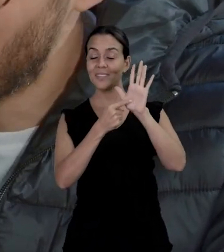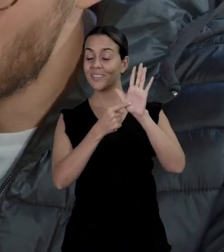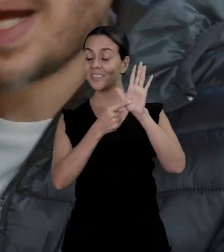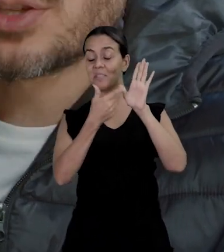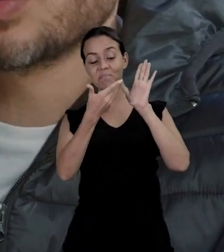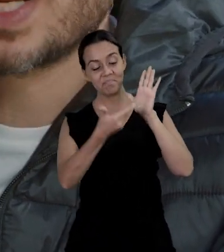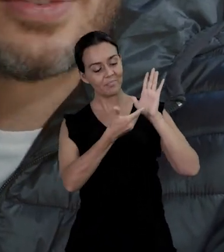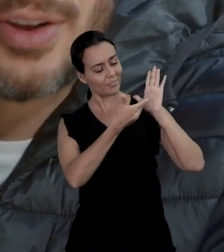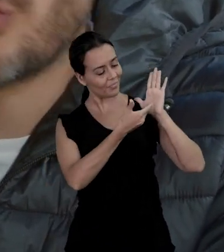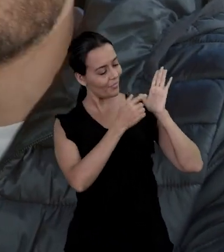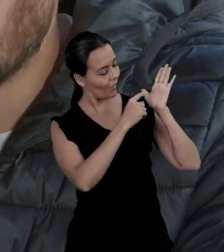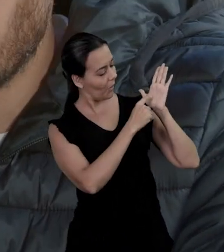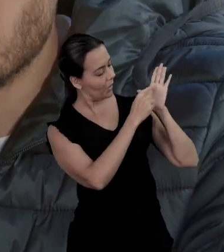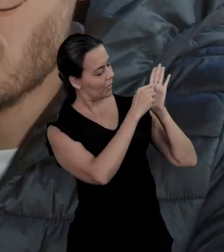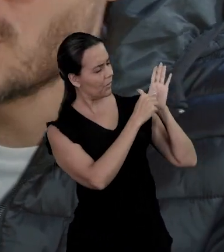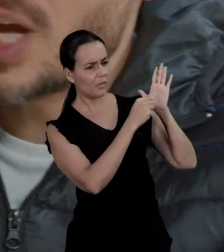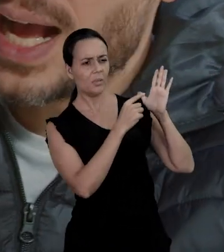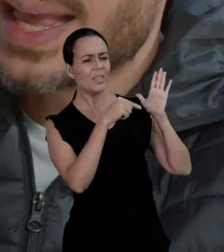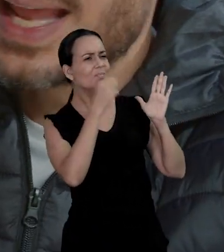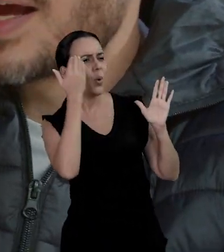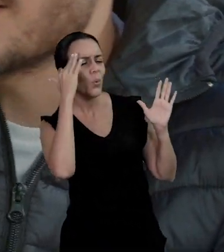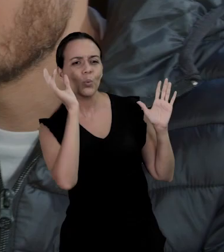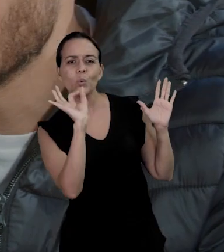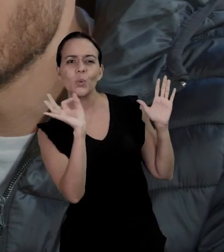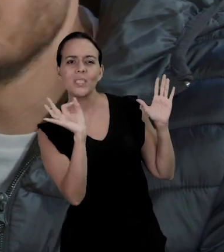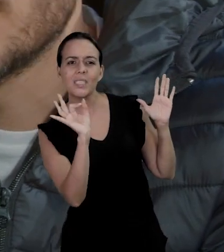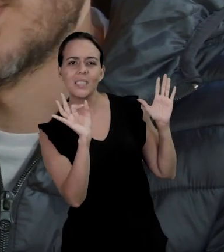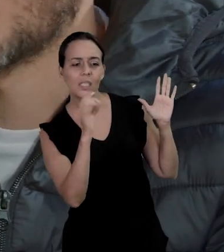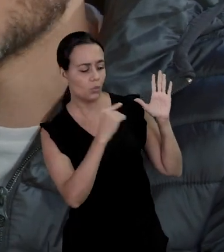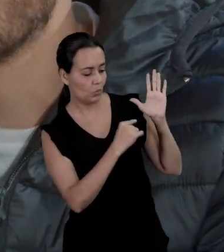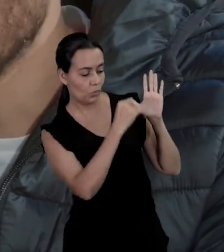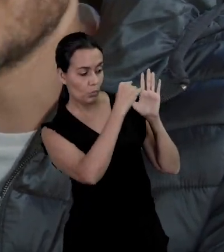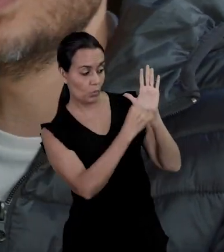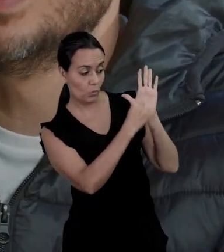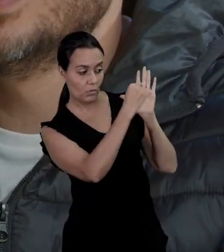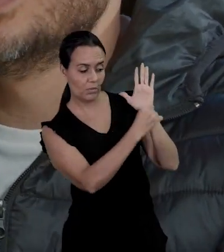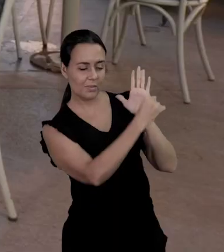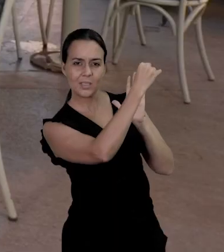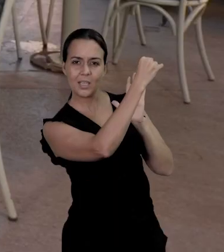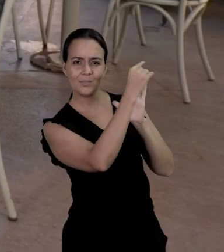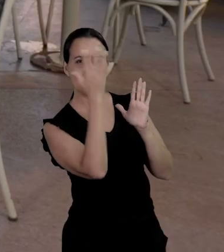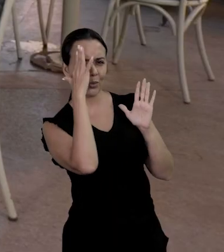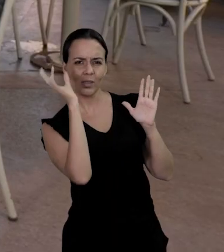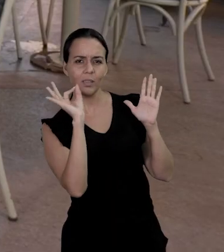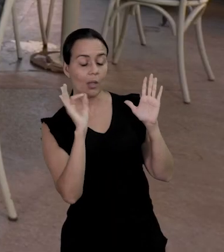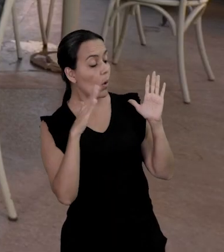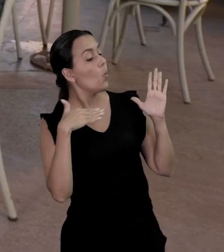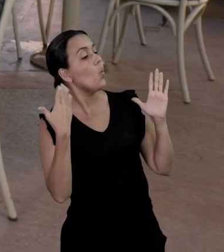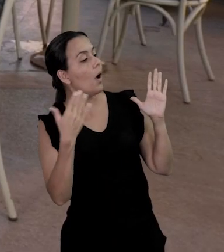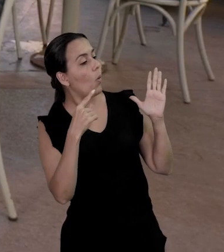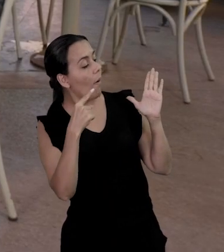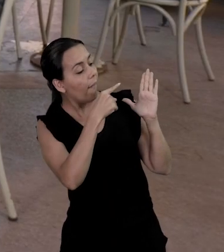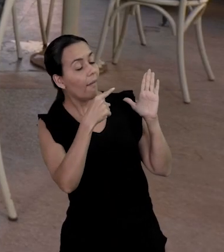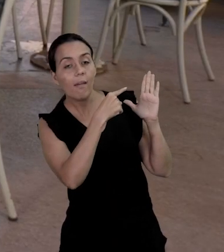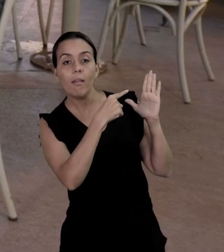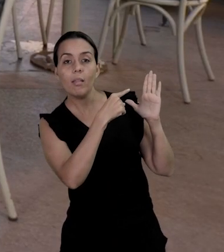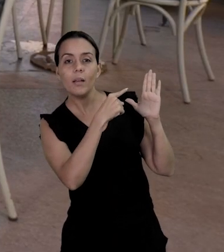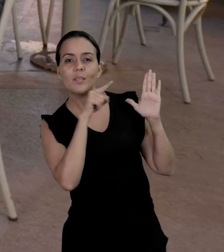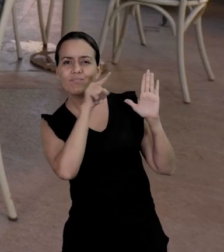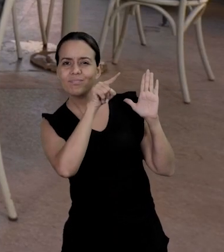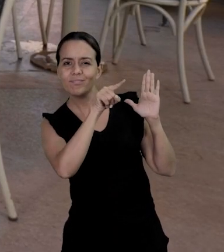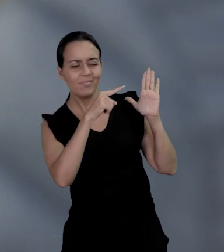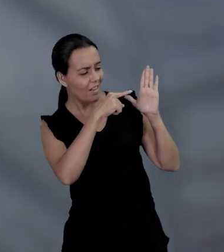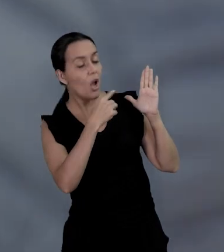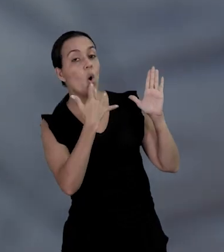né? Aquela parte do gráfico. Ele falou, qual parte? A gente, aquela ali, aquela cor ali. E ele falou, não estou enxergando. Ele falou, ali. Ele falou, não, é que